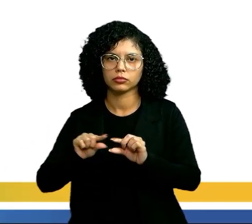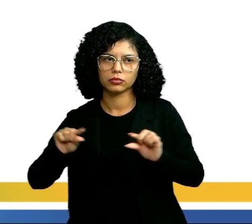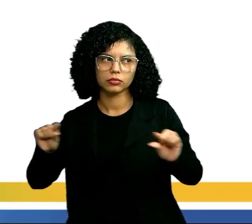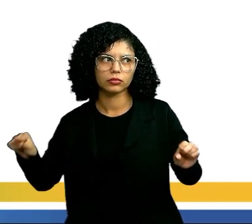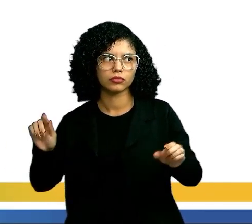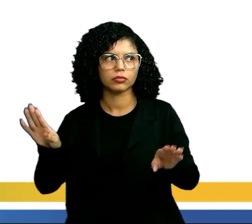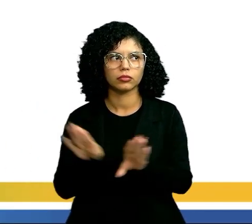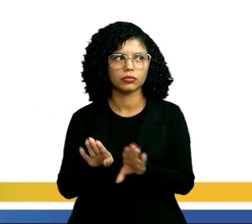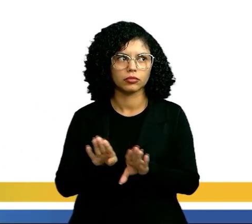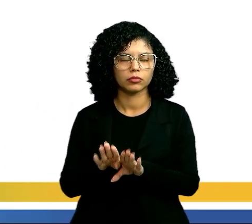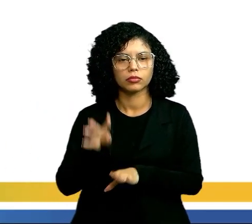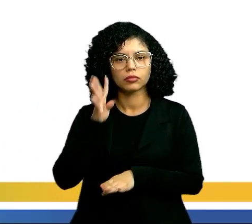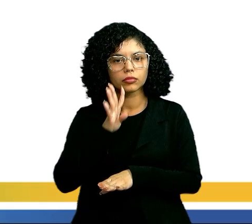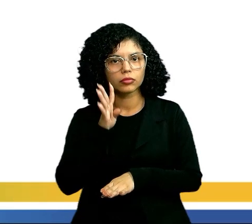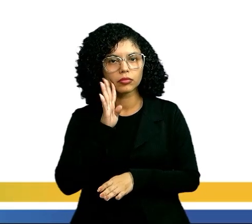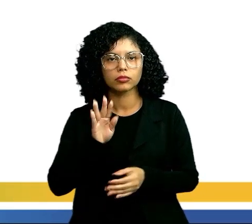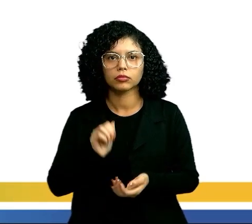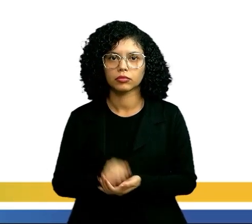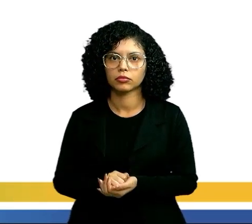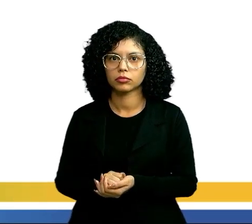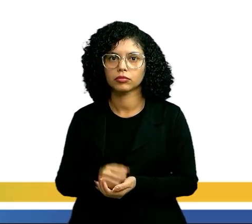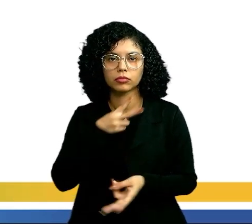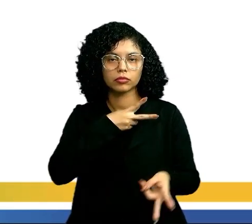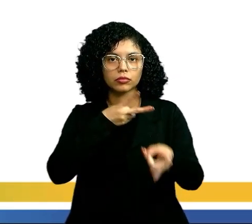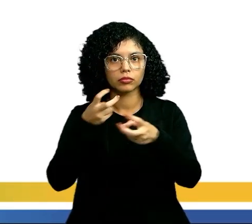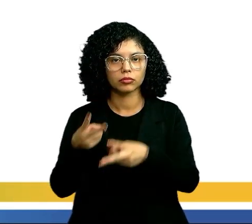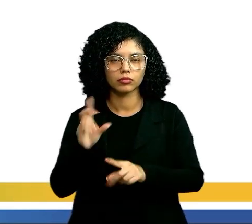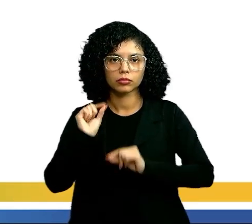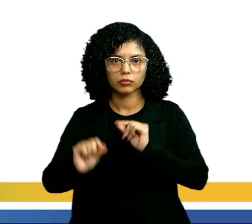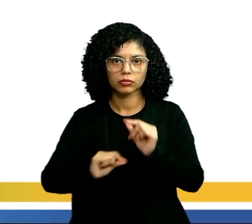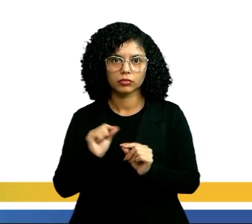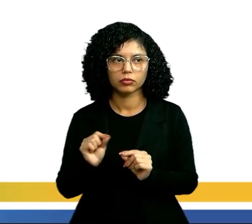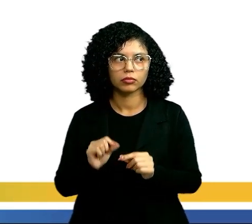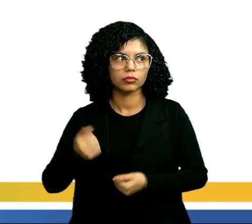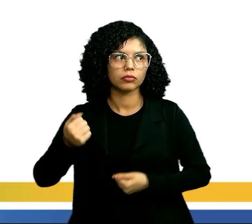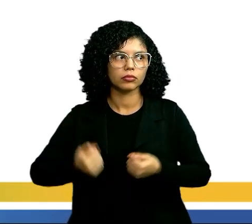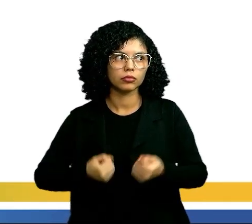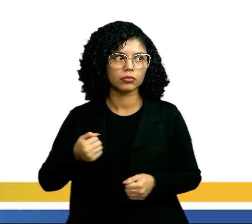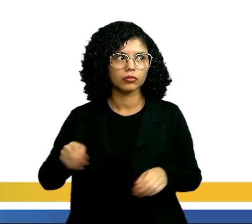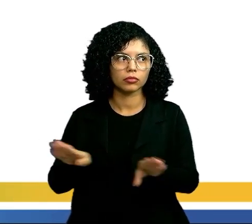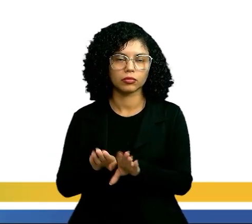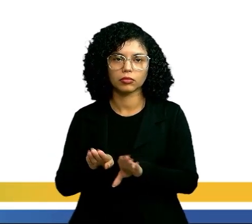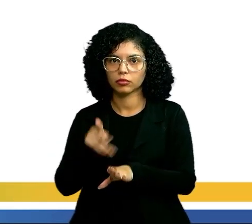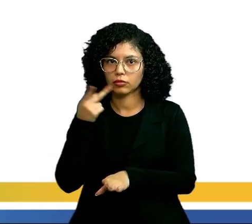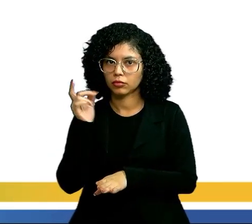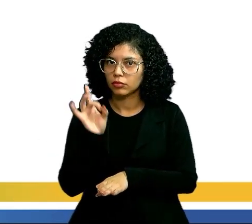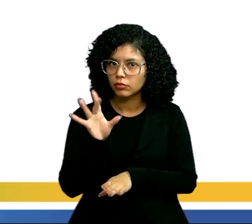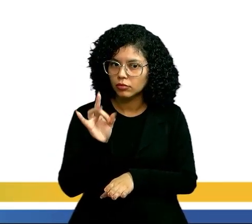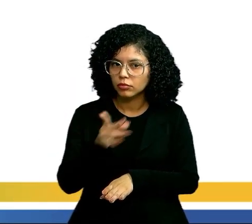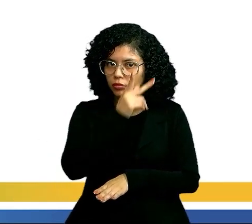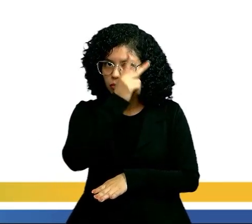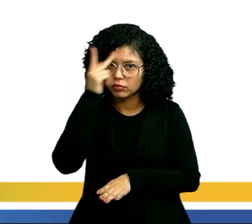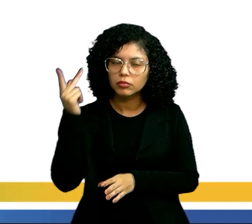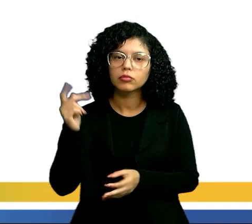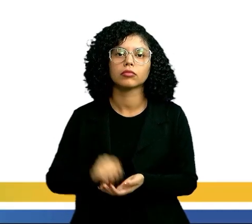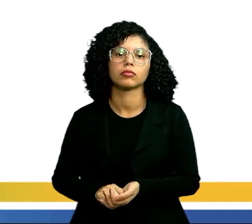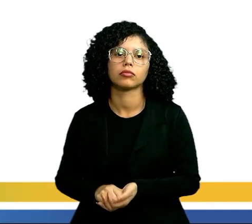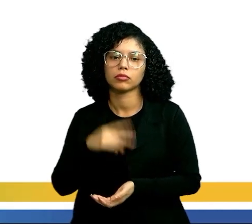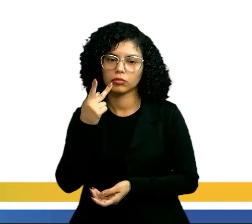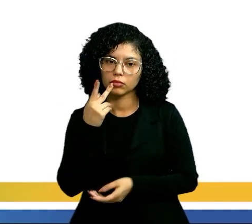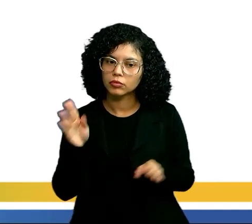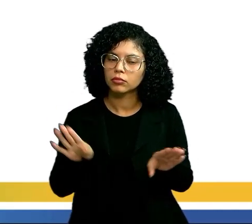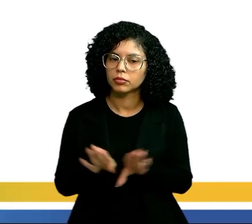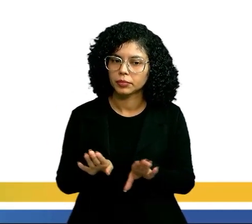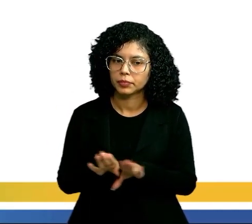refinarias. Então é interessante a gente perceber que quando a gente fala de transporte, a gente não está falando só de transporte de pessoas, a gente está